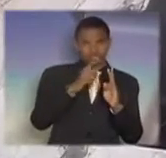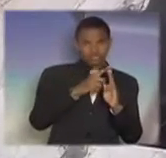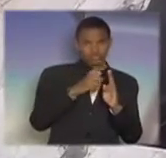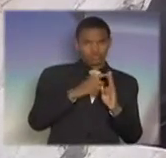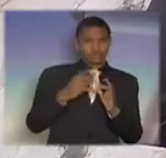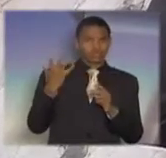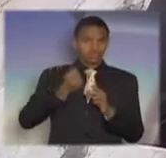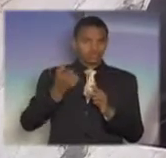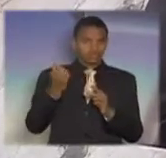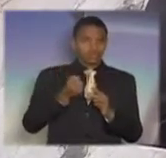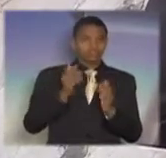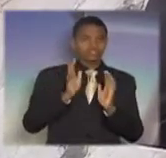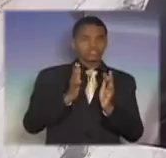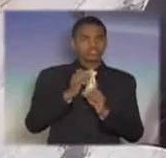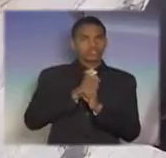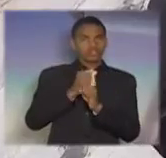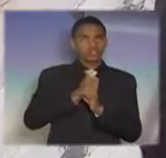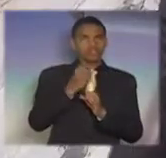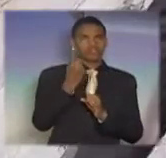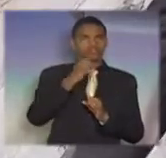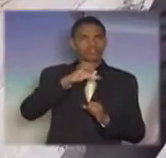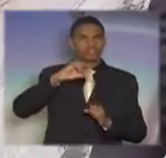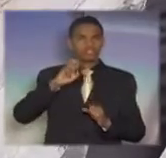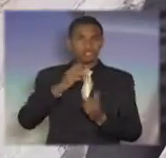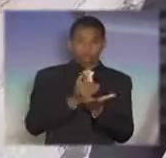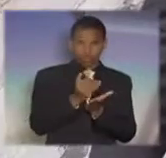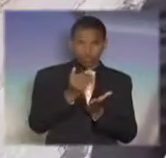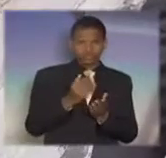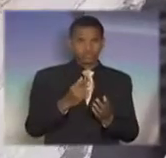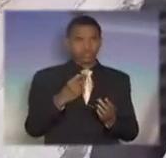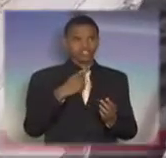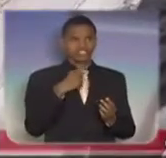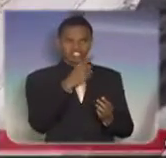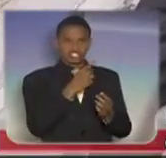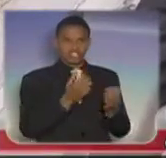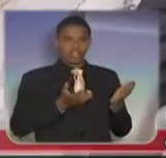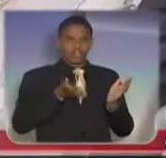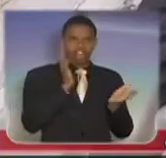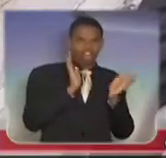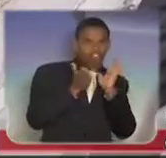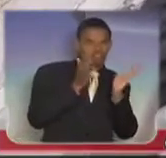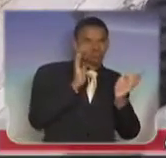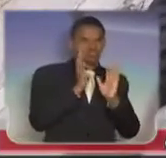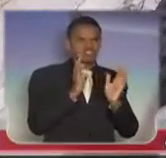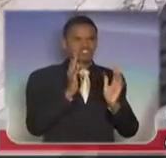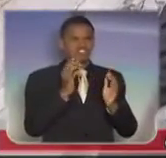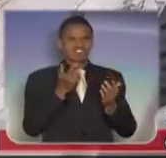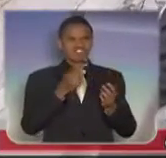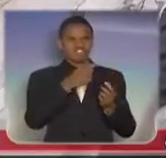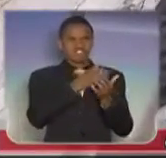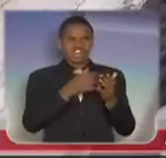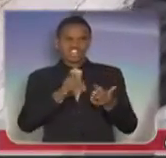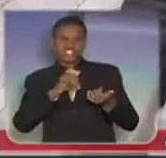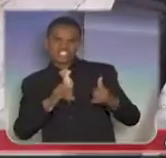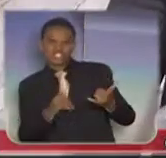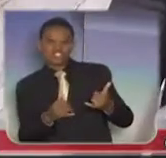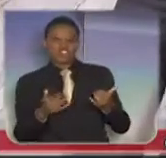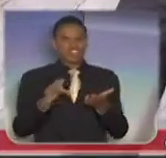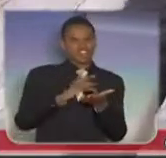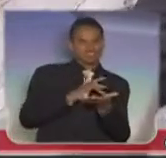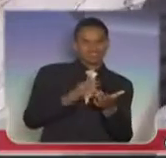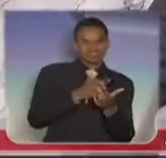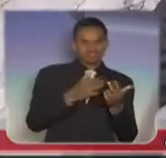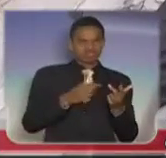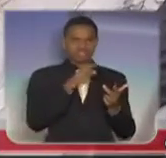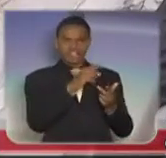escolta de uma carreta carregada com produtos eletrônicos os policiais militares trafegavam pela rodovia antonio carlos de